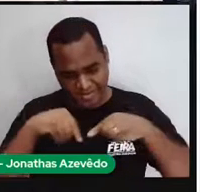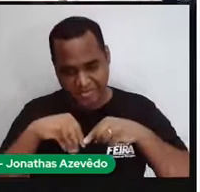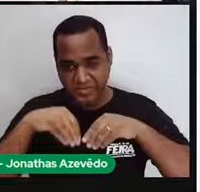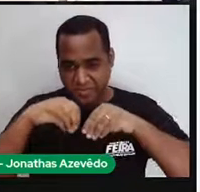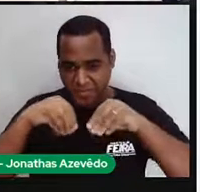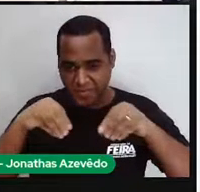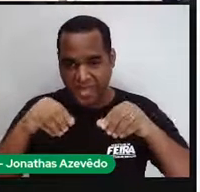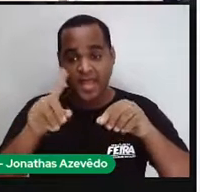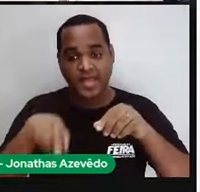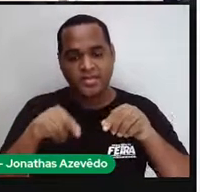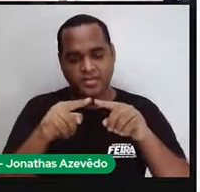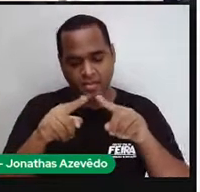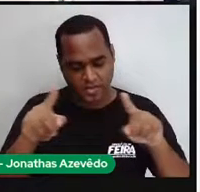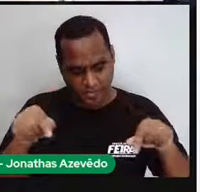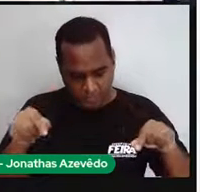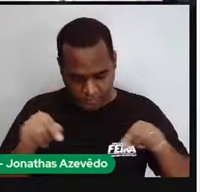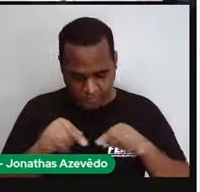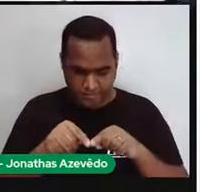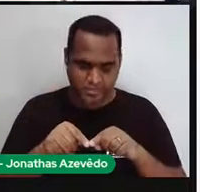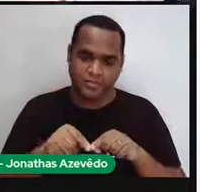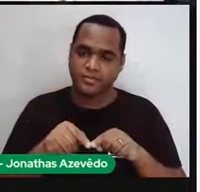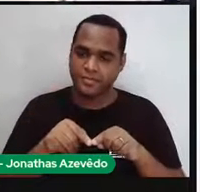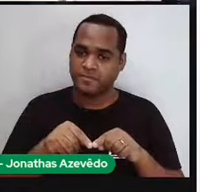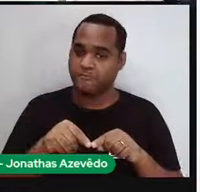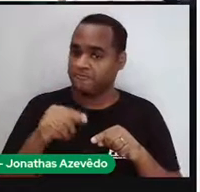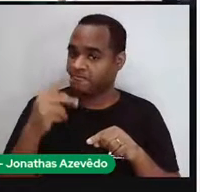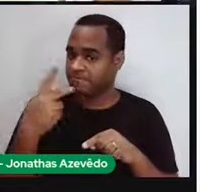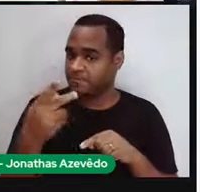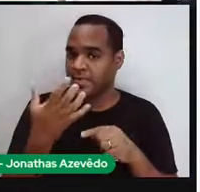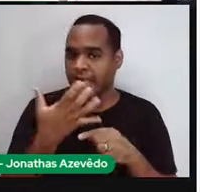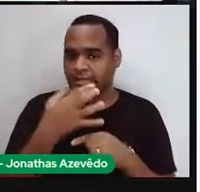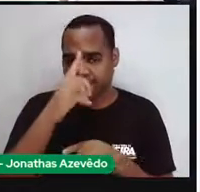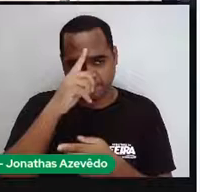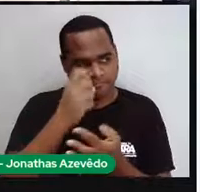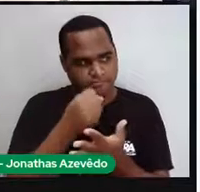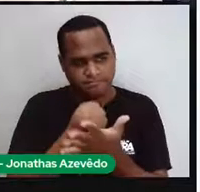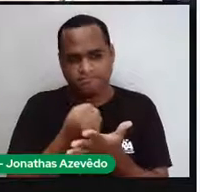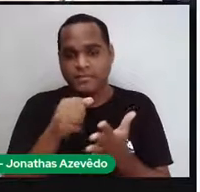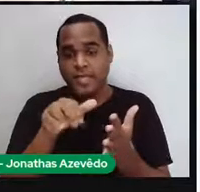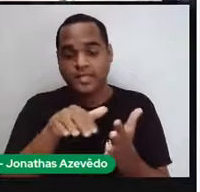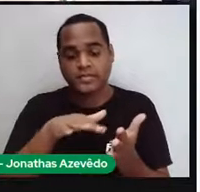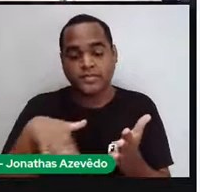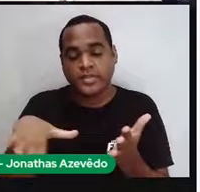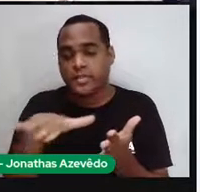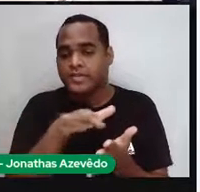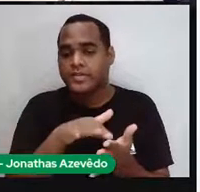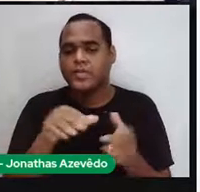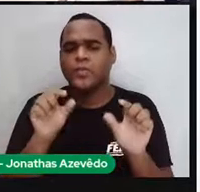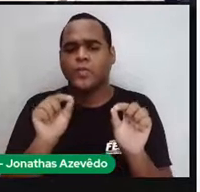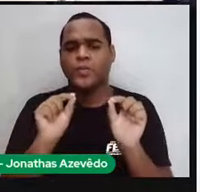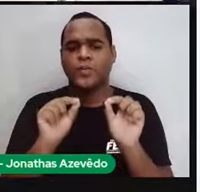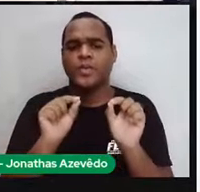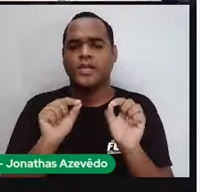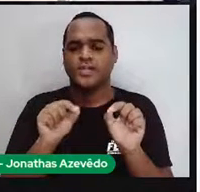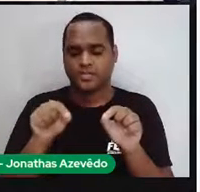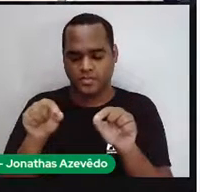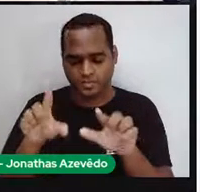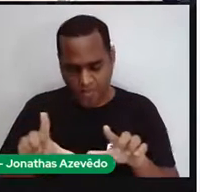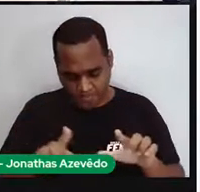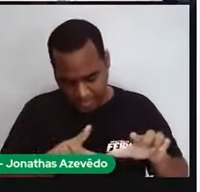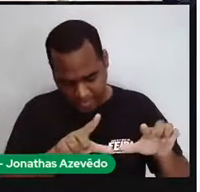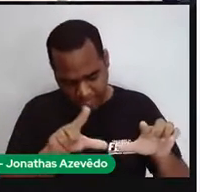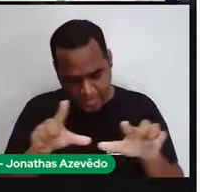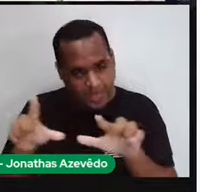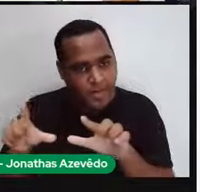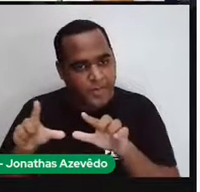formato quadrado e quer cobrir o chão desse terreno com placas quadradas